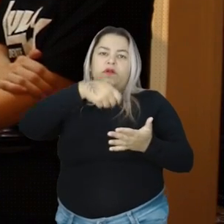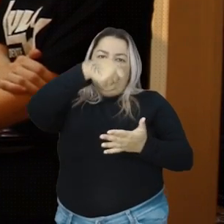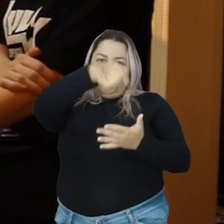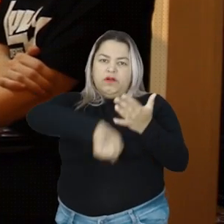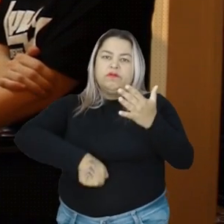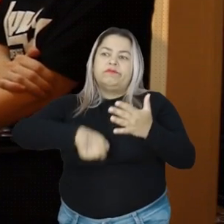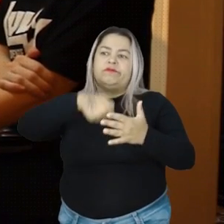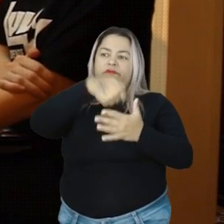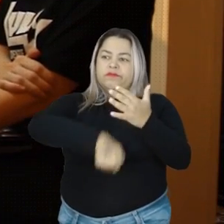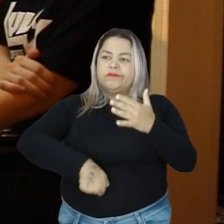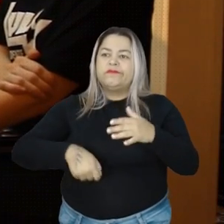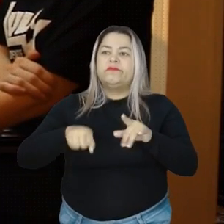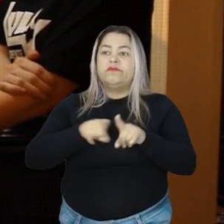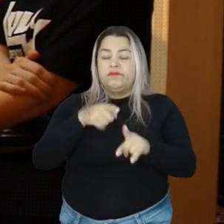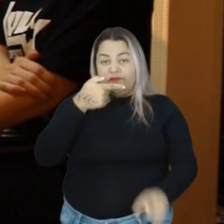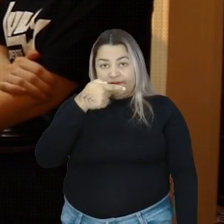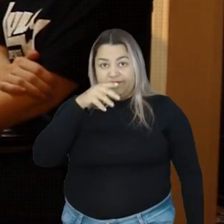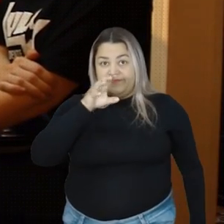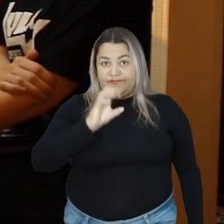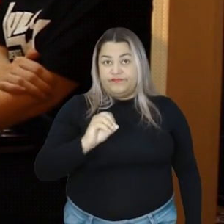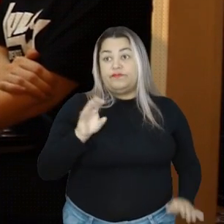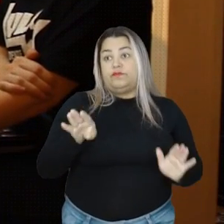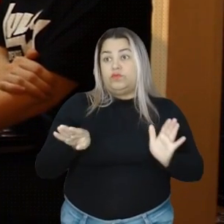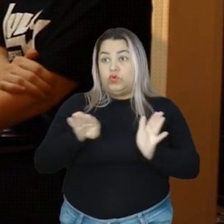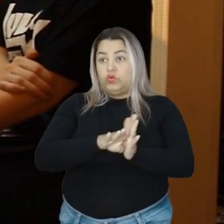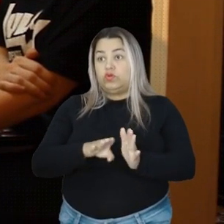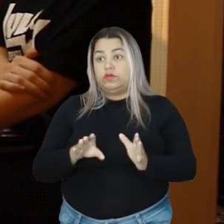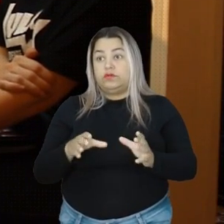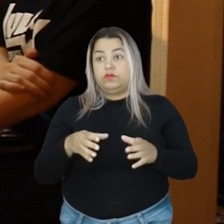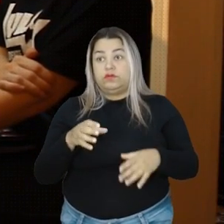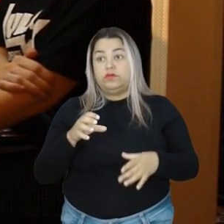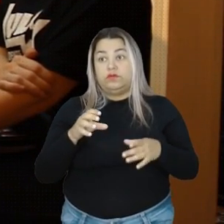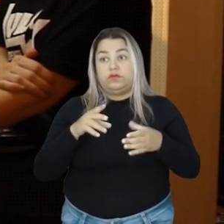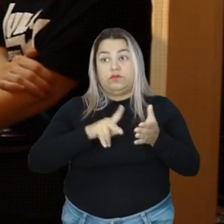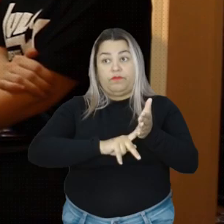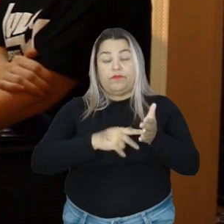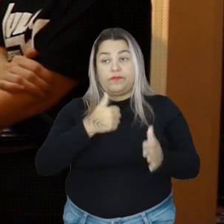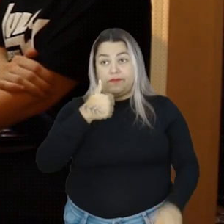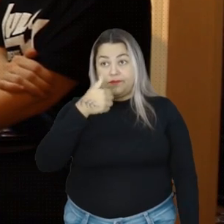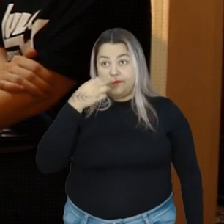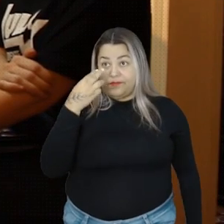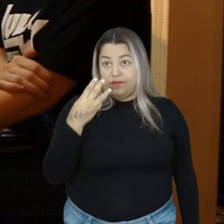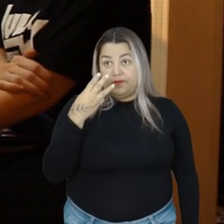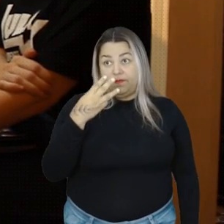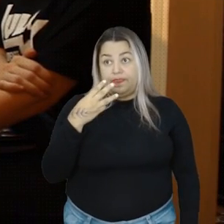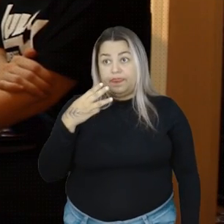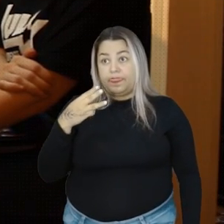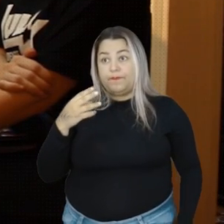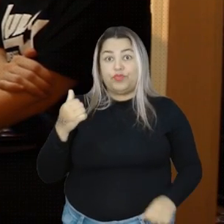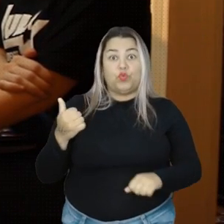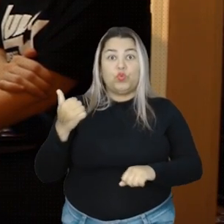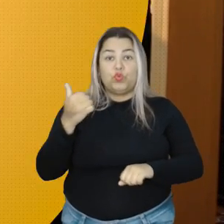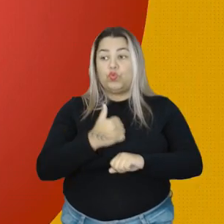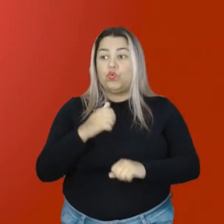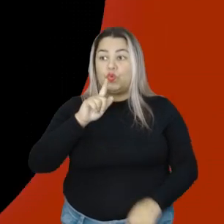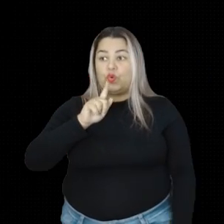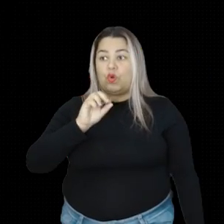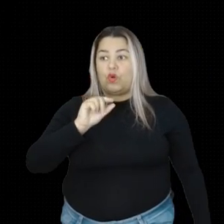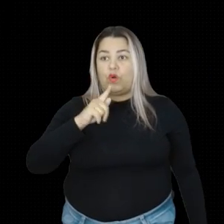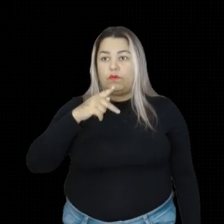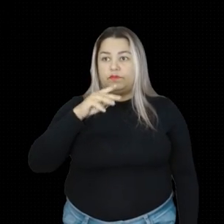aqui em Porto Alegre, em 70, o sindicato dos bancários já tinha passado por 3 intervenções do golpe militar.